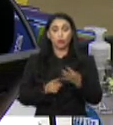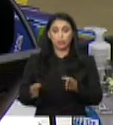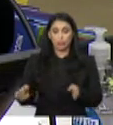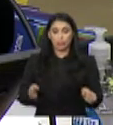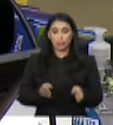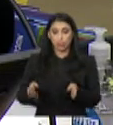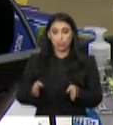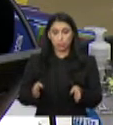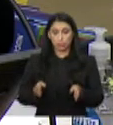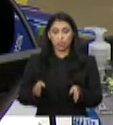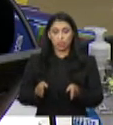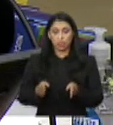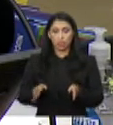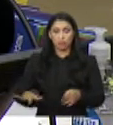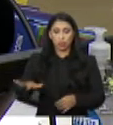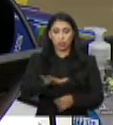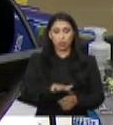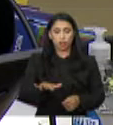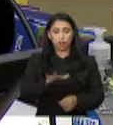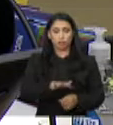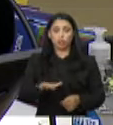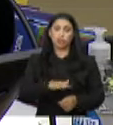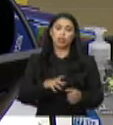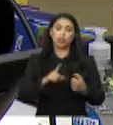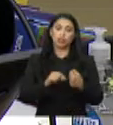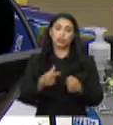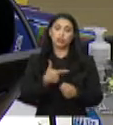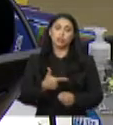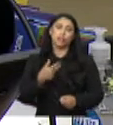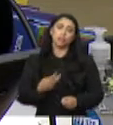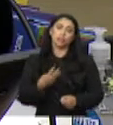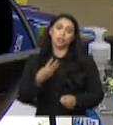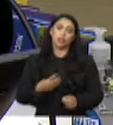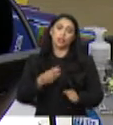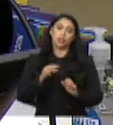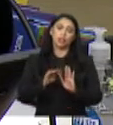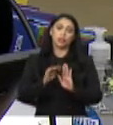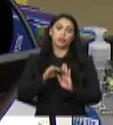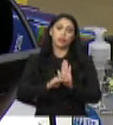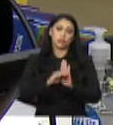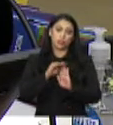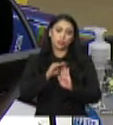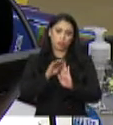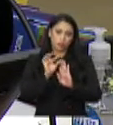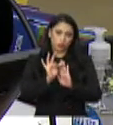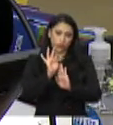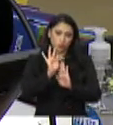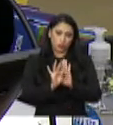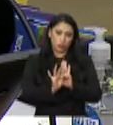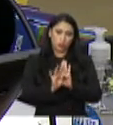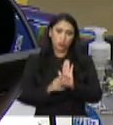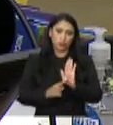prescrição em geral prevista no artigo 23 capte que passou a ser é